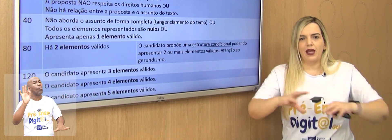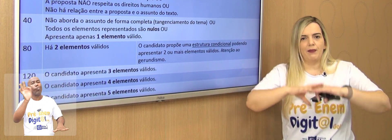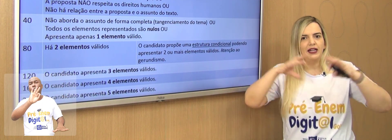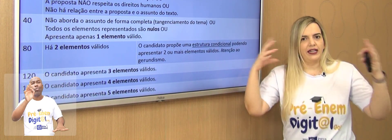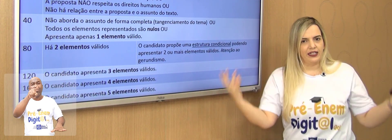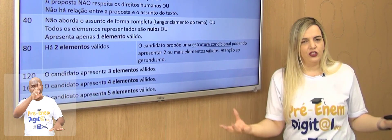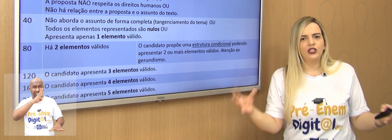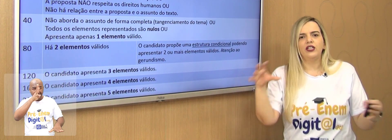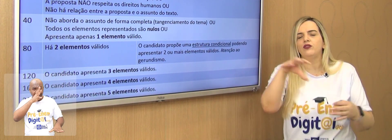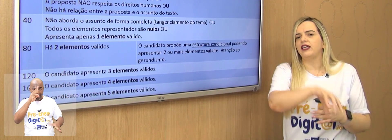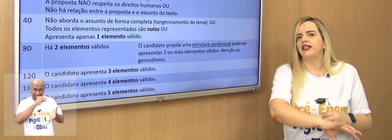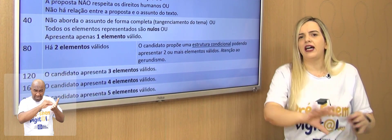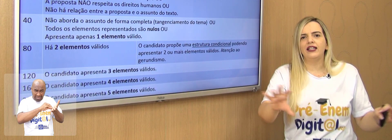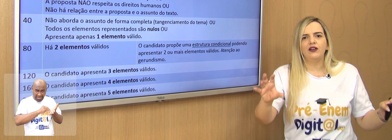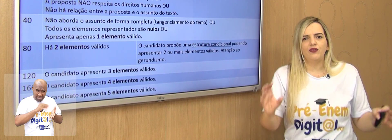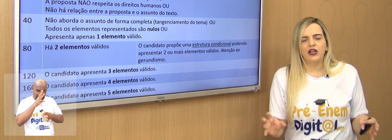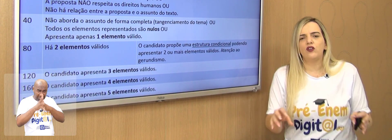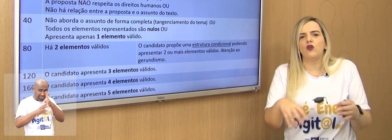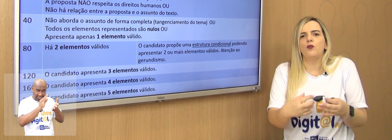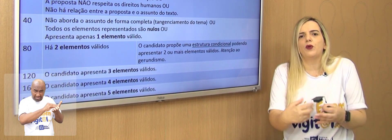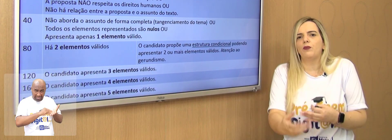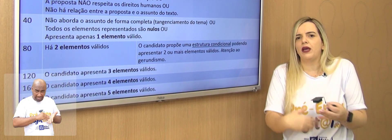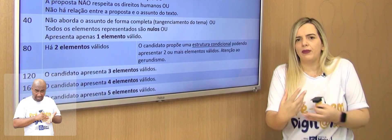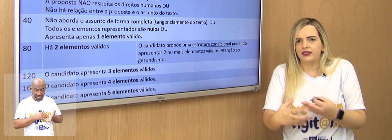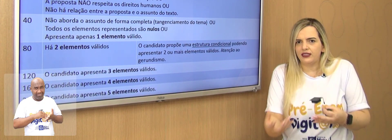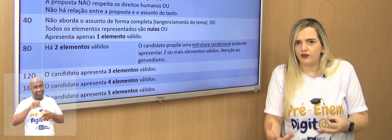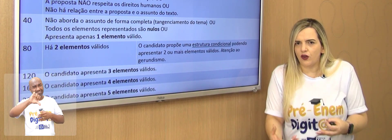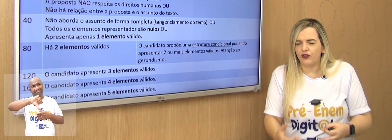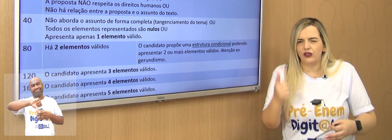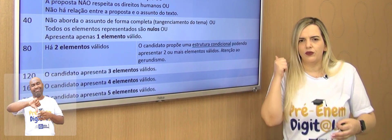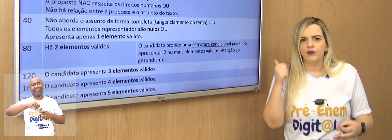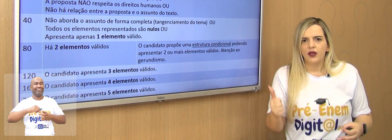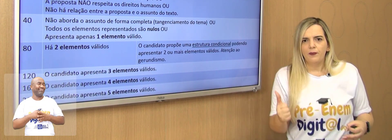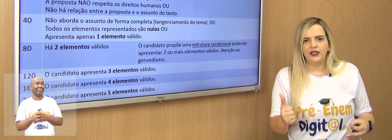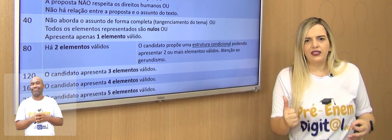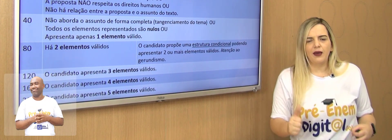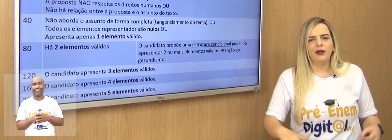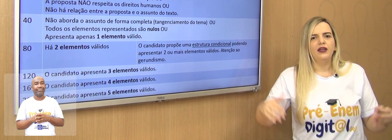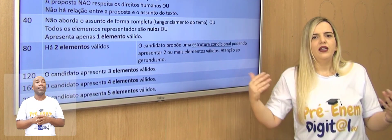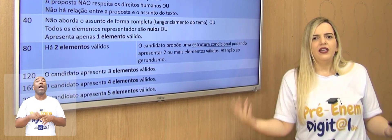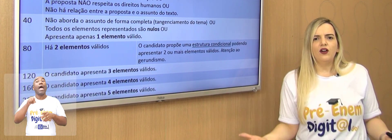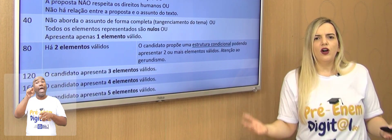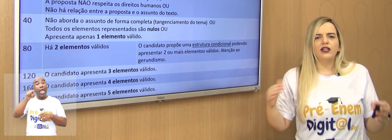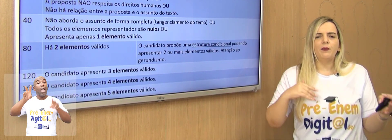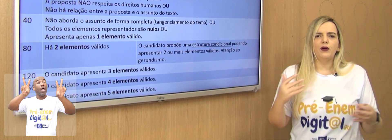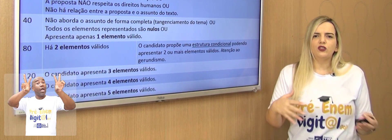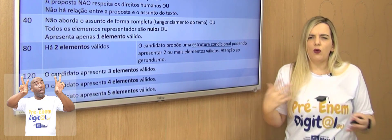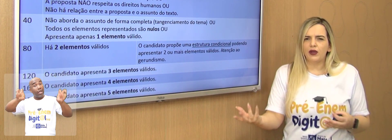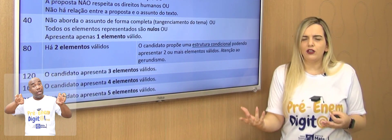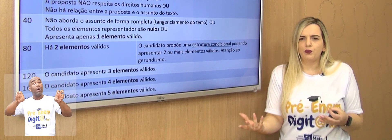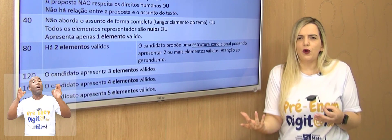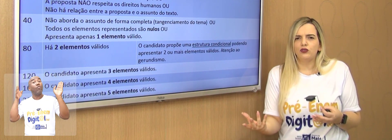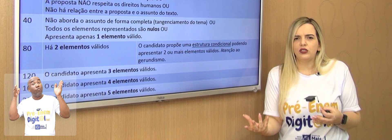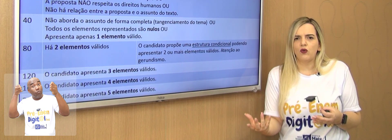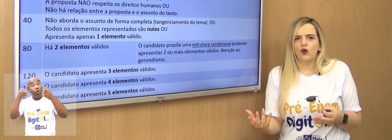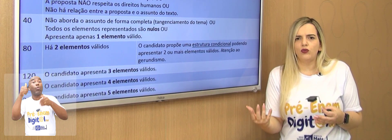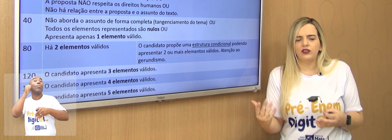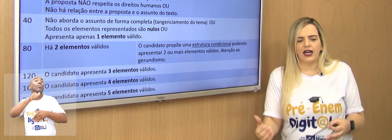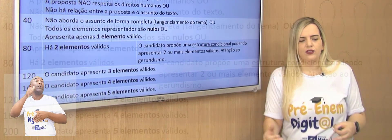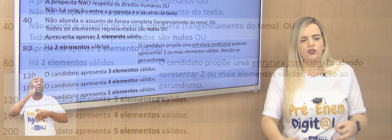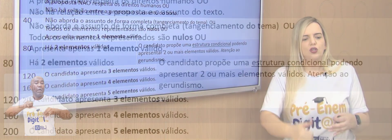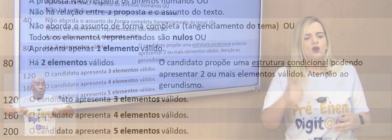um problema grande que não tenha nada a ver com o problema desenvolvido. Percebe? E agora, depois, como que os pontos